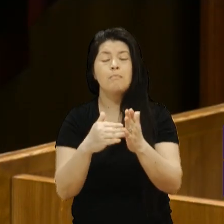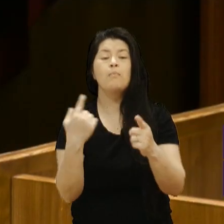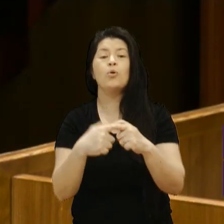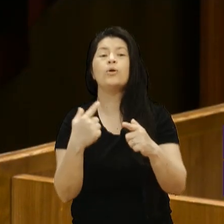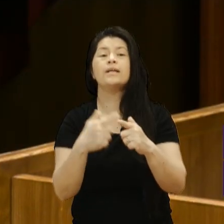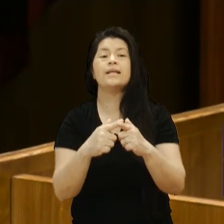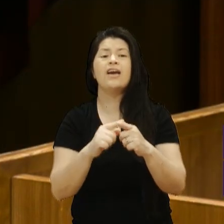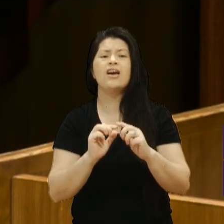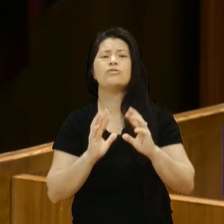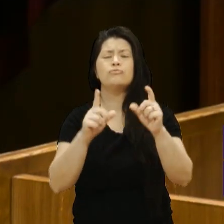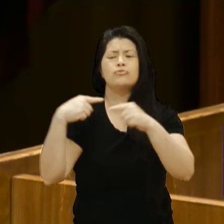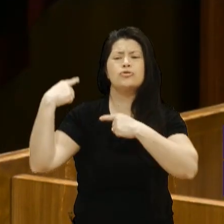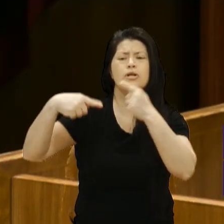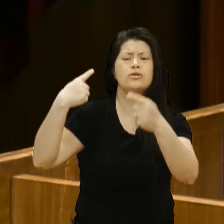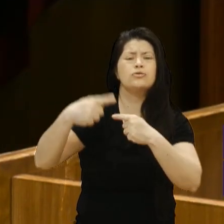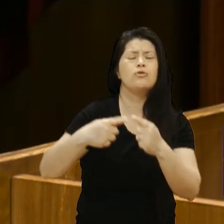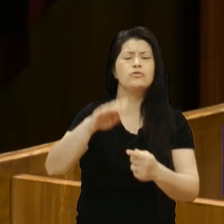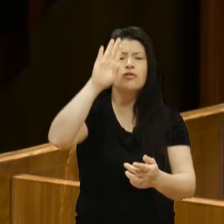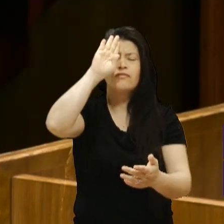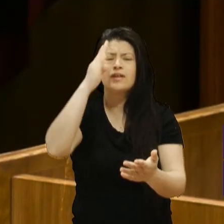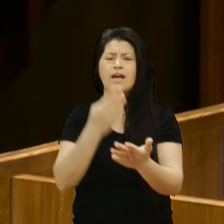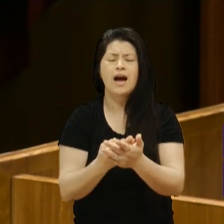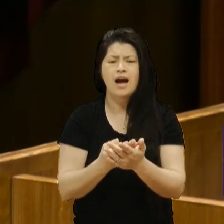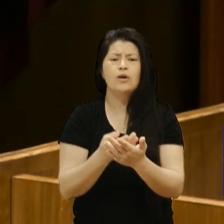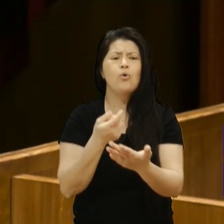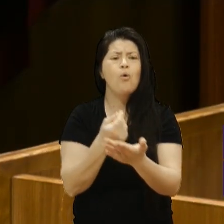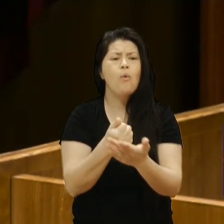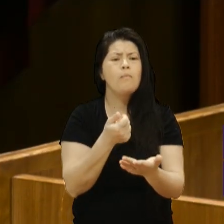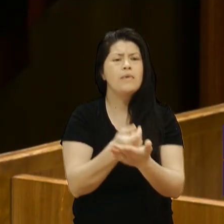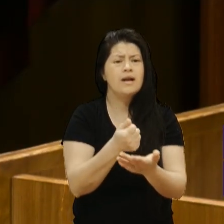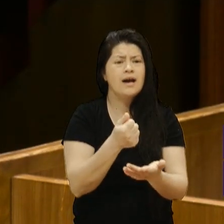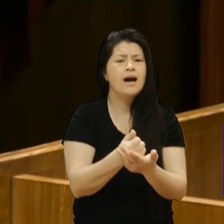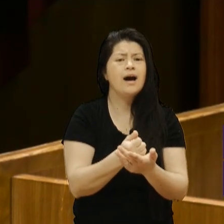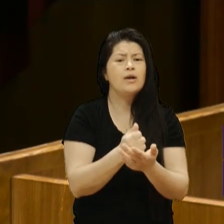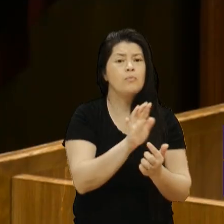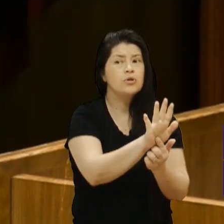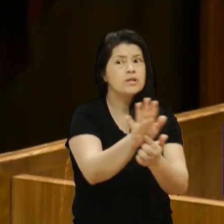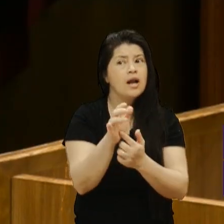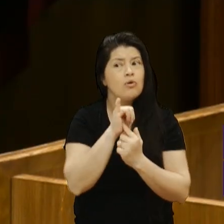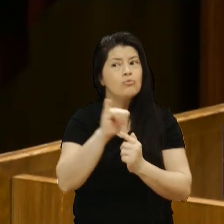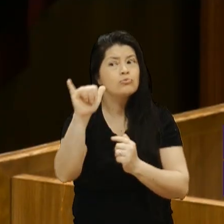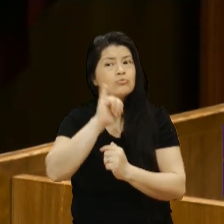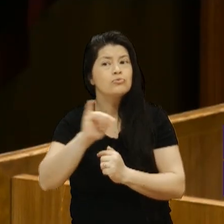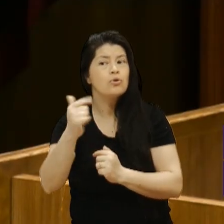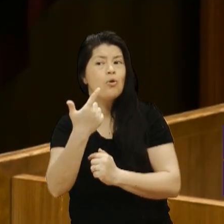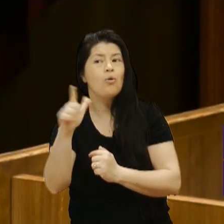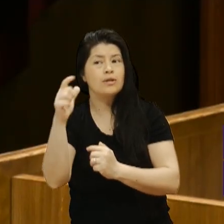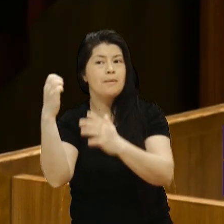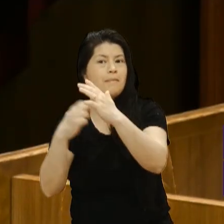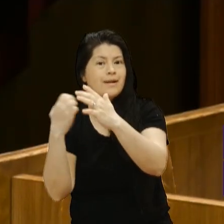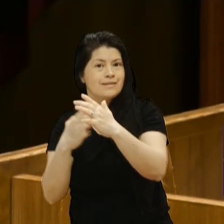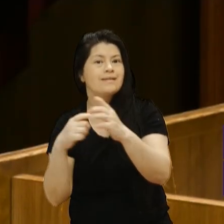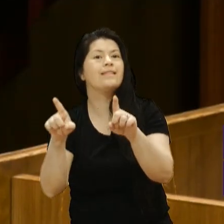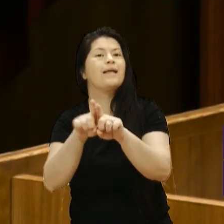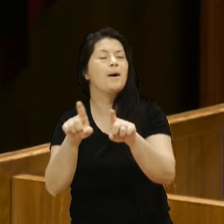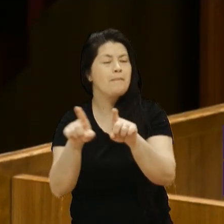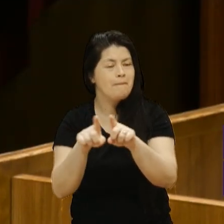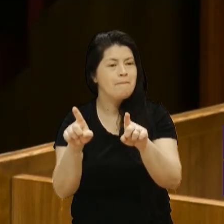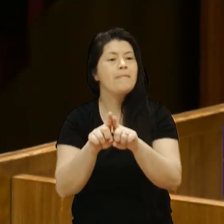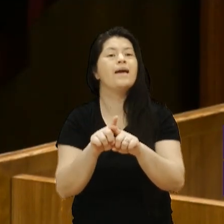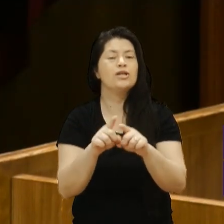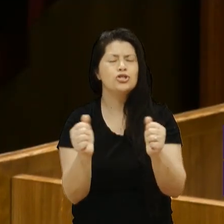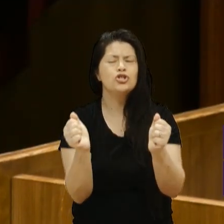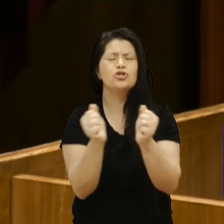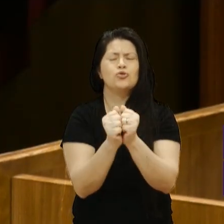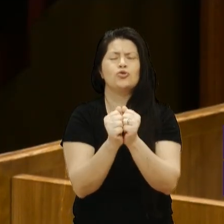caxienses confiaram no nosso trabalho, compraram conosco, indicaram a nossa empresa e fizeram da Rossi parte de suas próprias